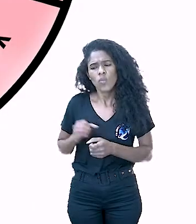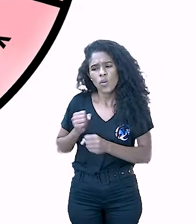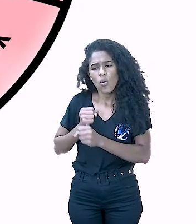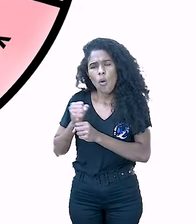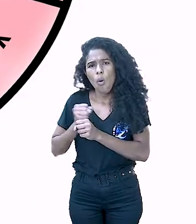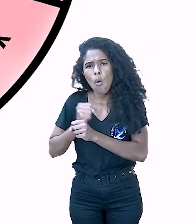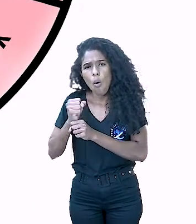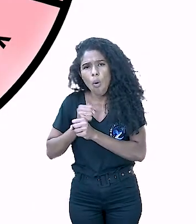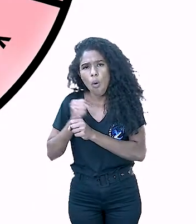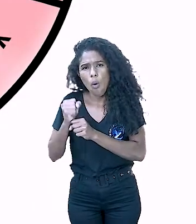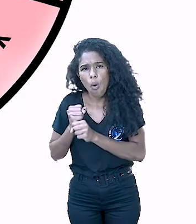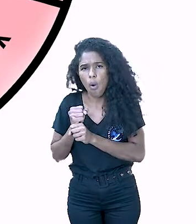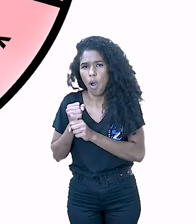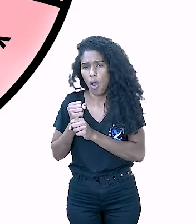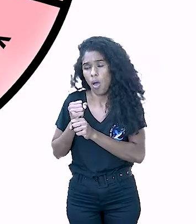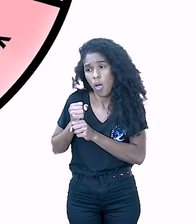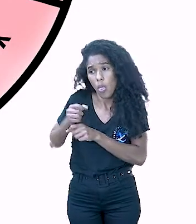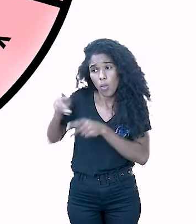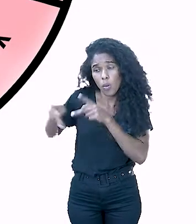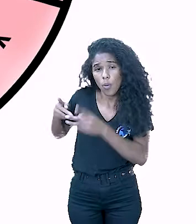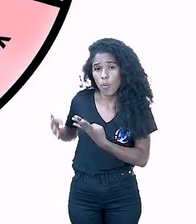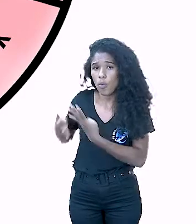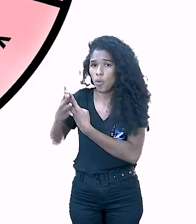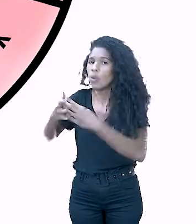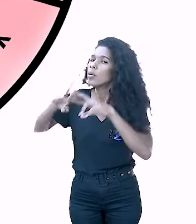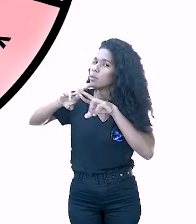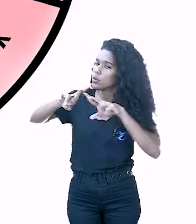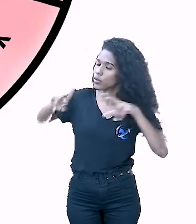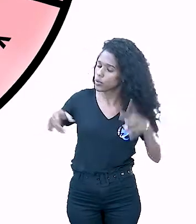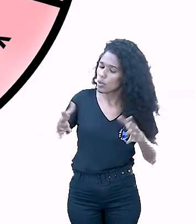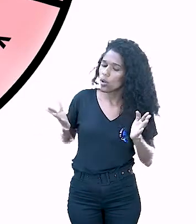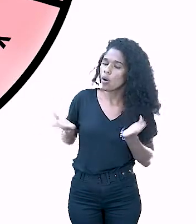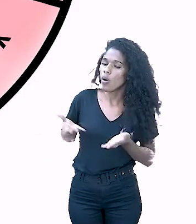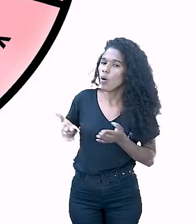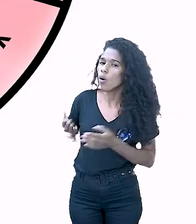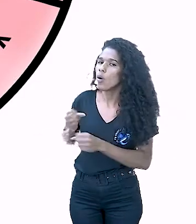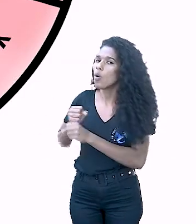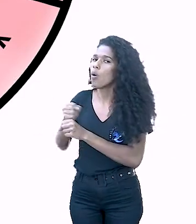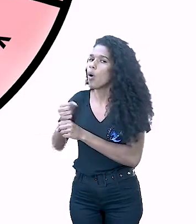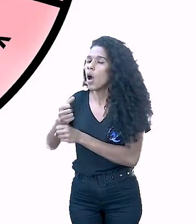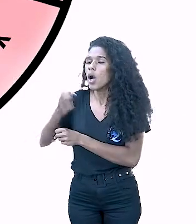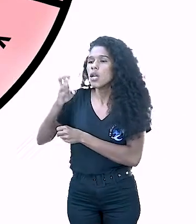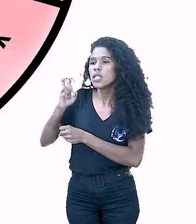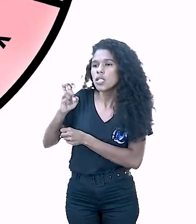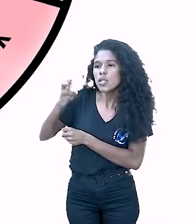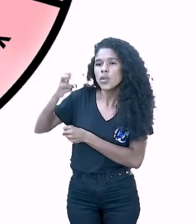O ano judaico é diferente. Hoje, os judeus estão no ano